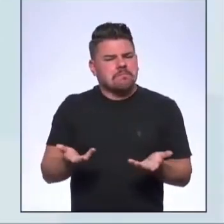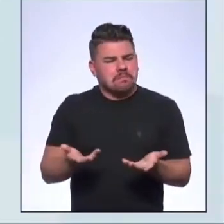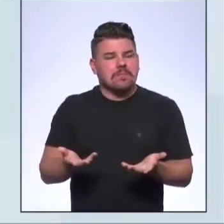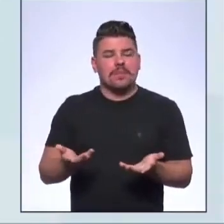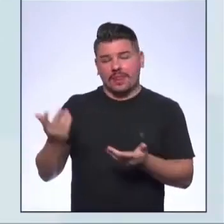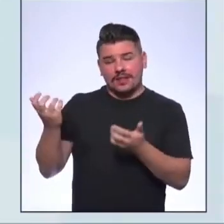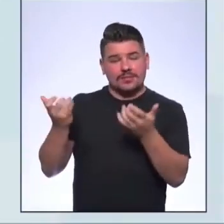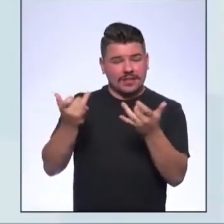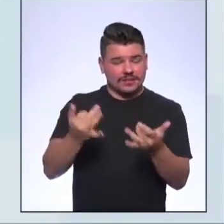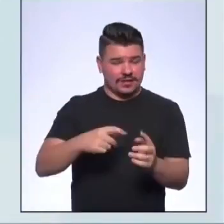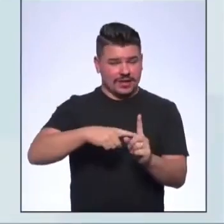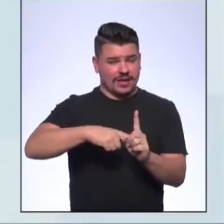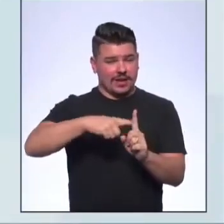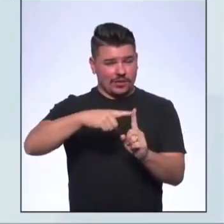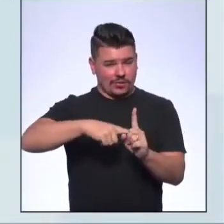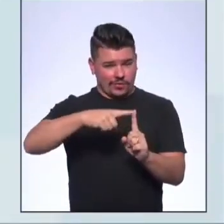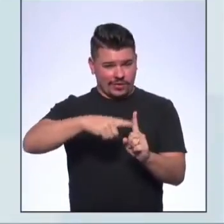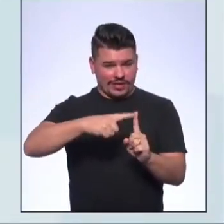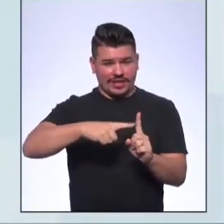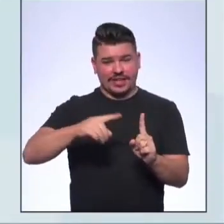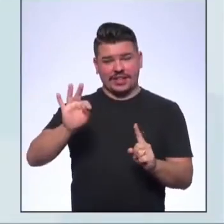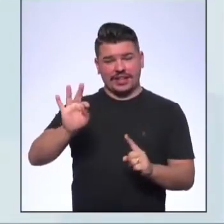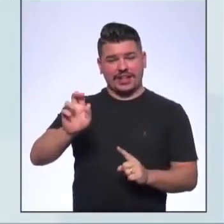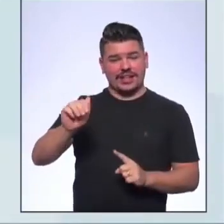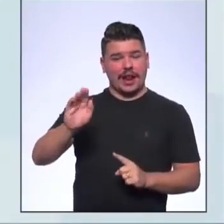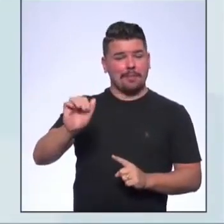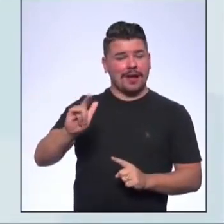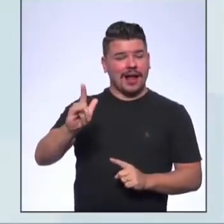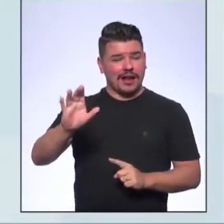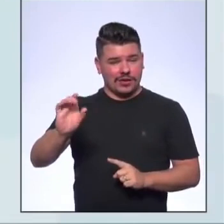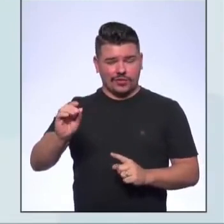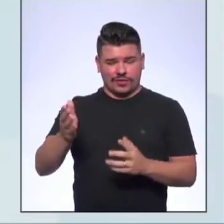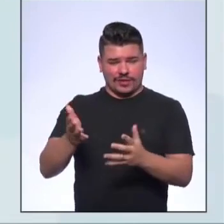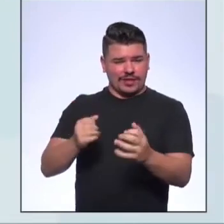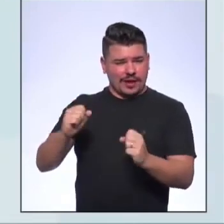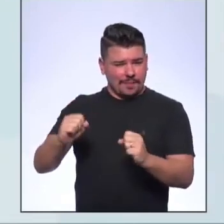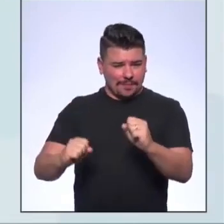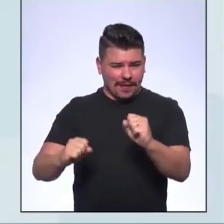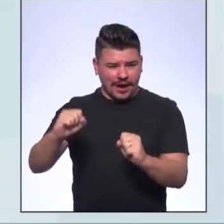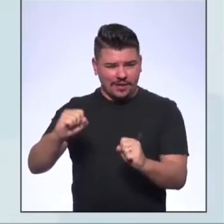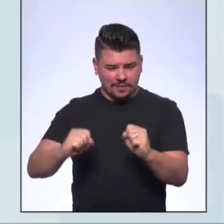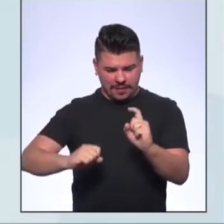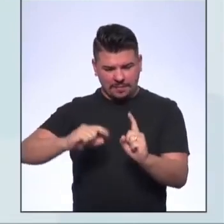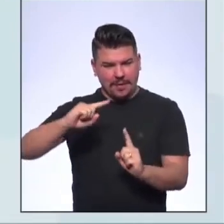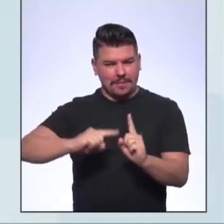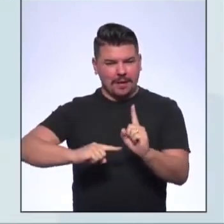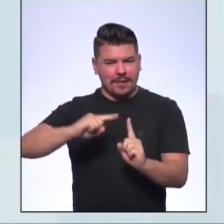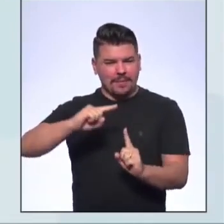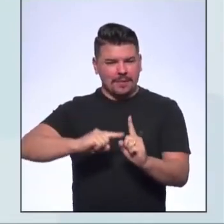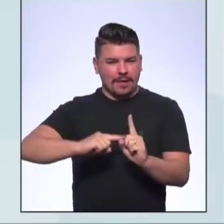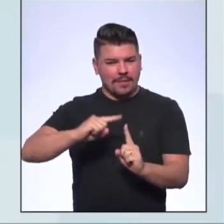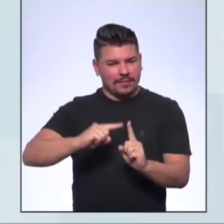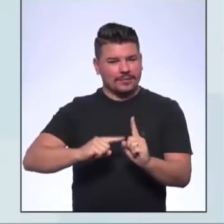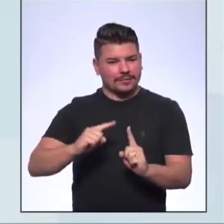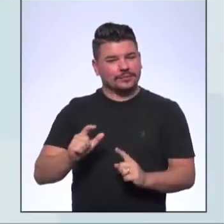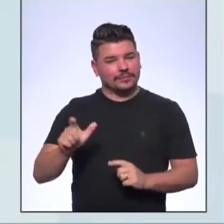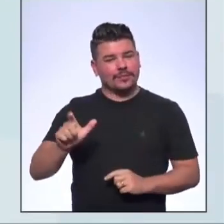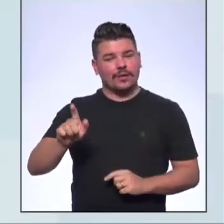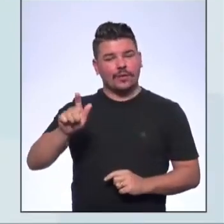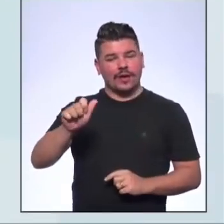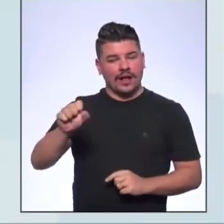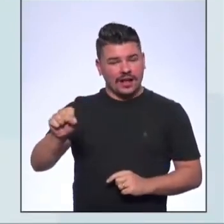de calor e trabalho, tá? Vamos falar um pouquinho de calor, trabalho, né? O que é o trabalho, né, que um gás exerce, né? No